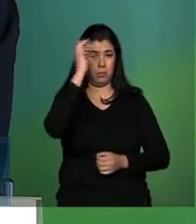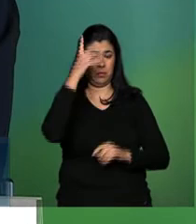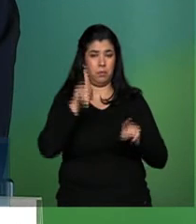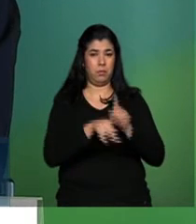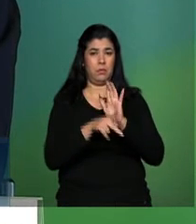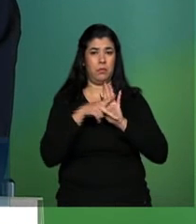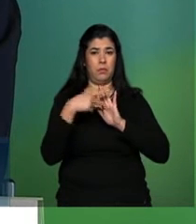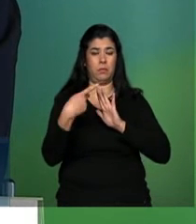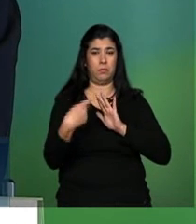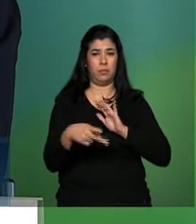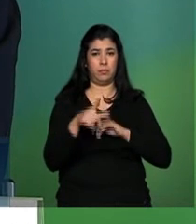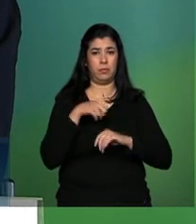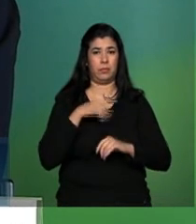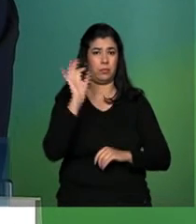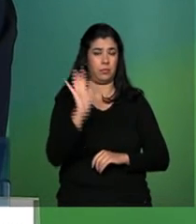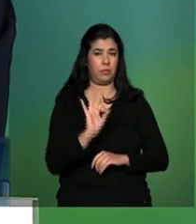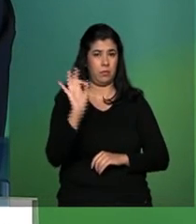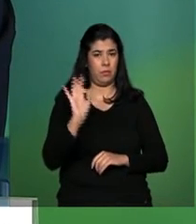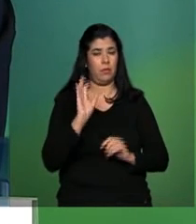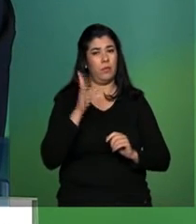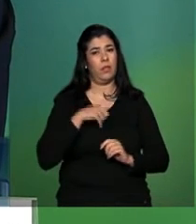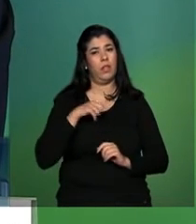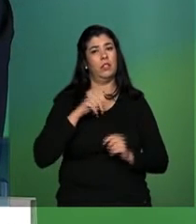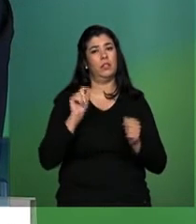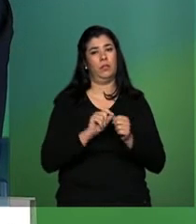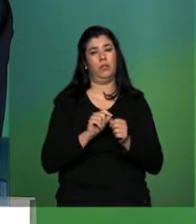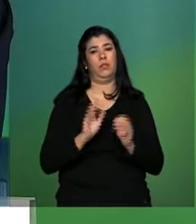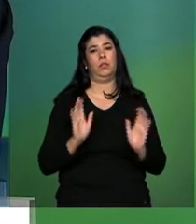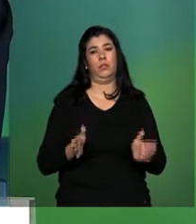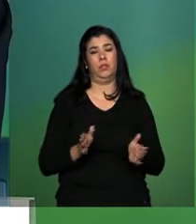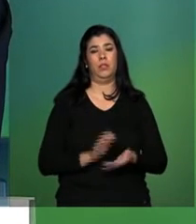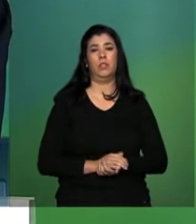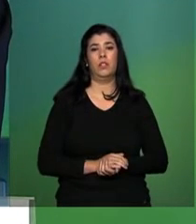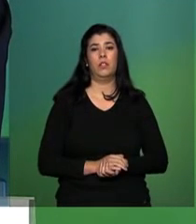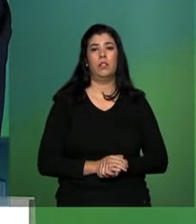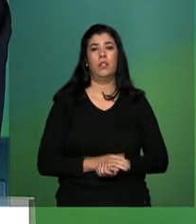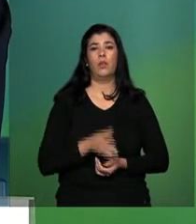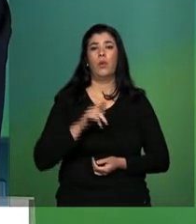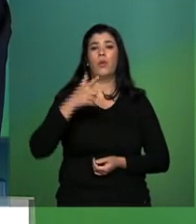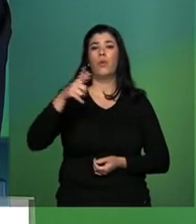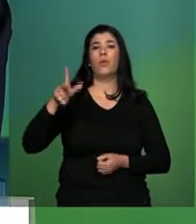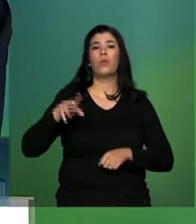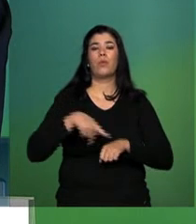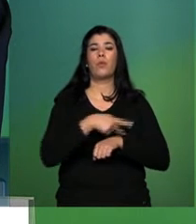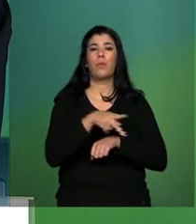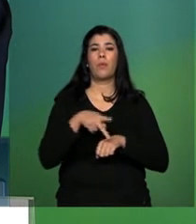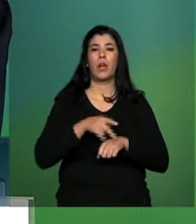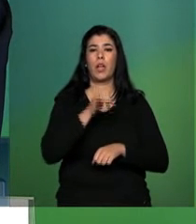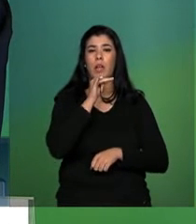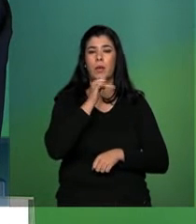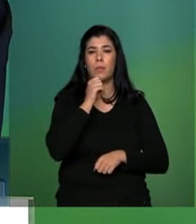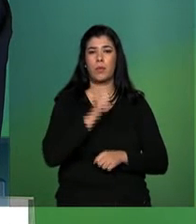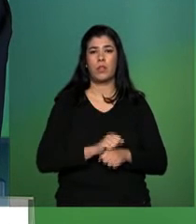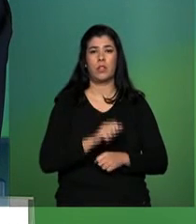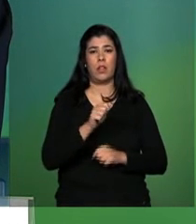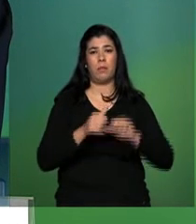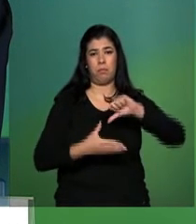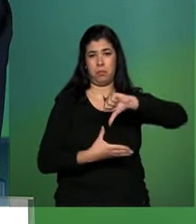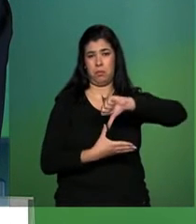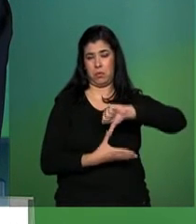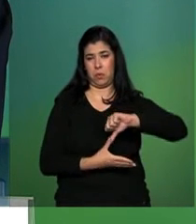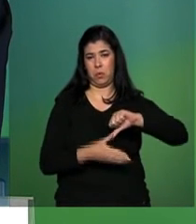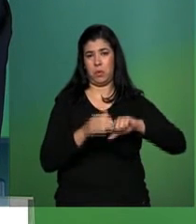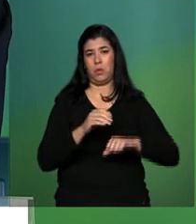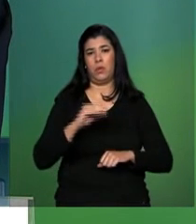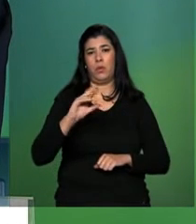margens de preferência tarifária. Foi isso que fizemos. Com os países da Bacia do Pacífico, aqui da América do Sul,